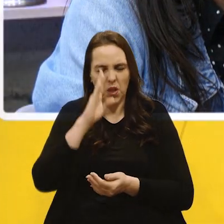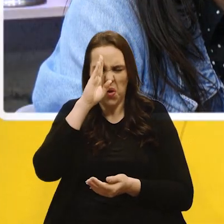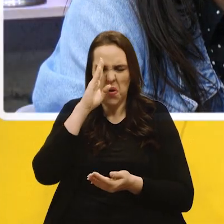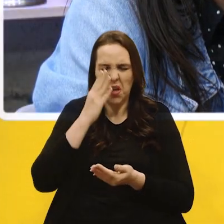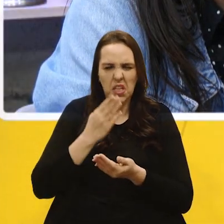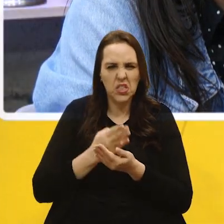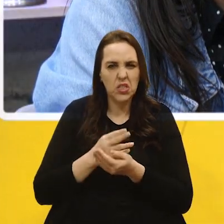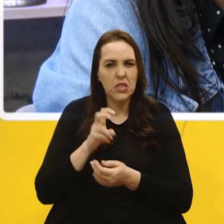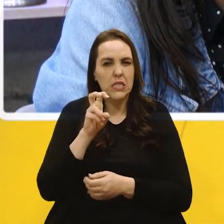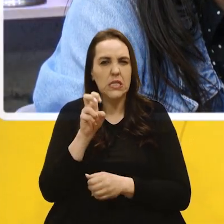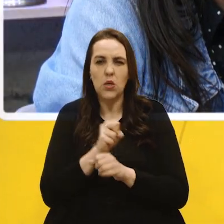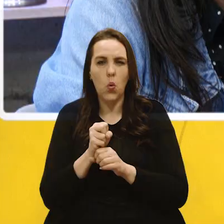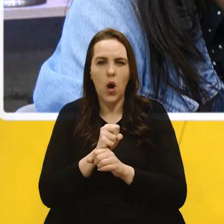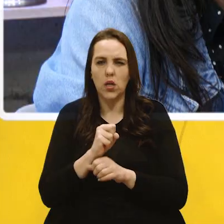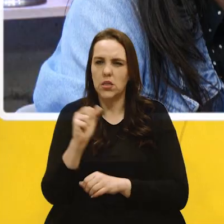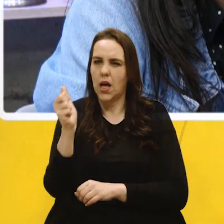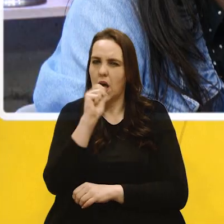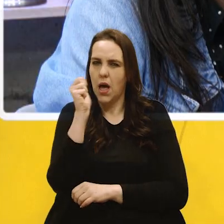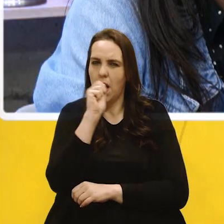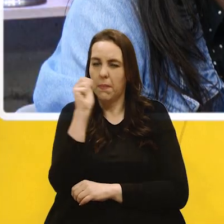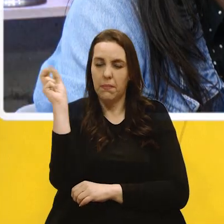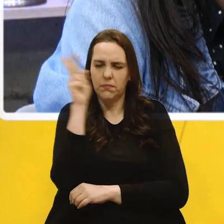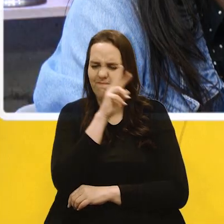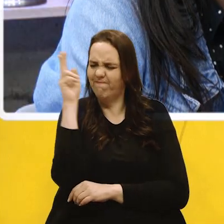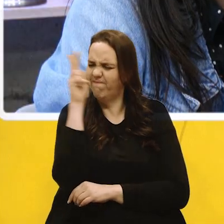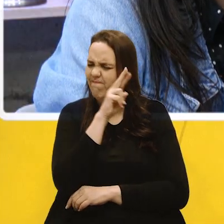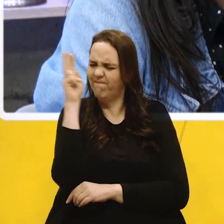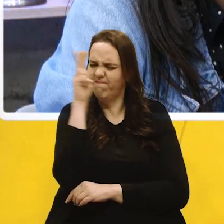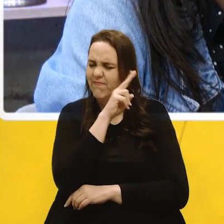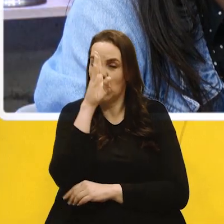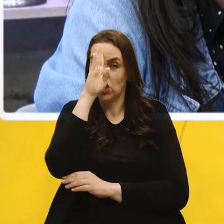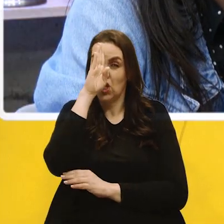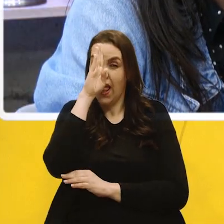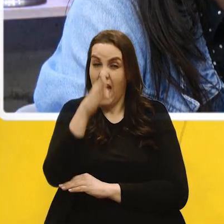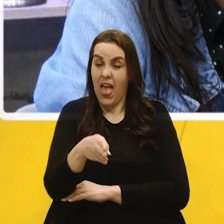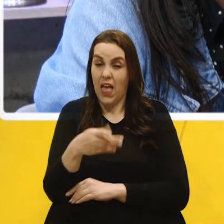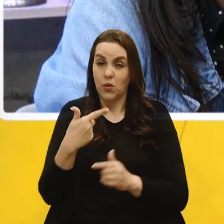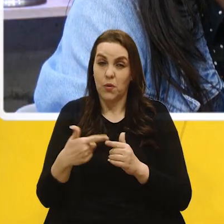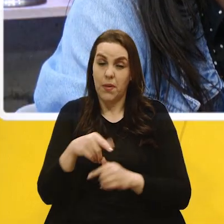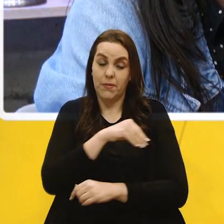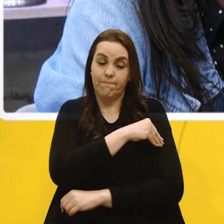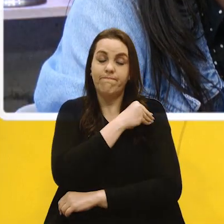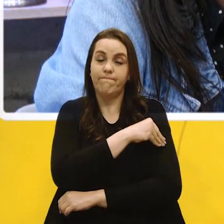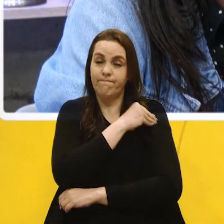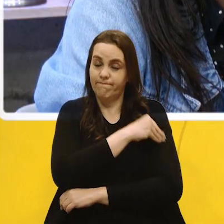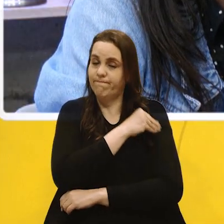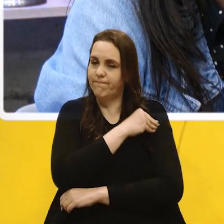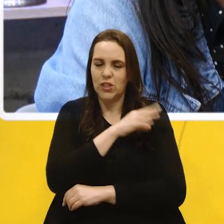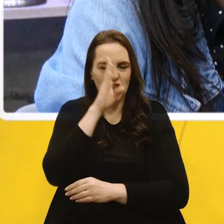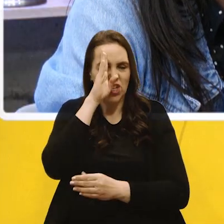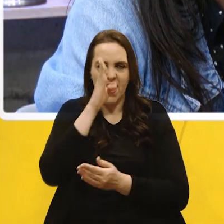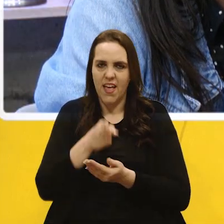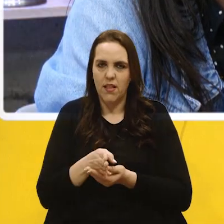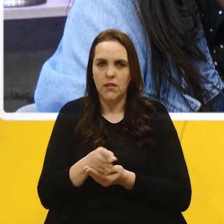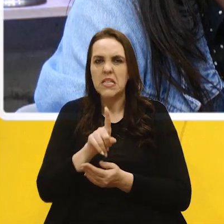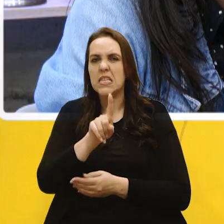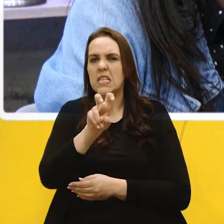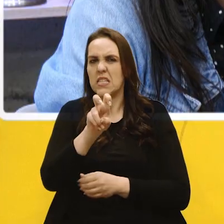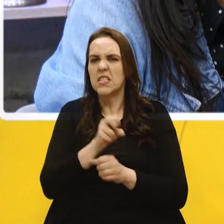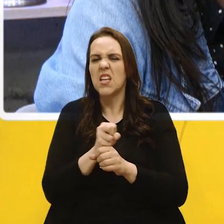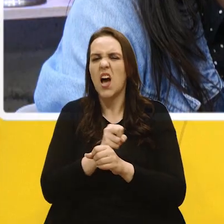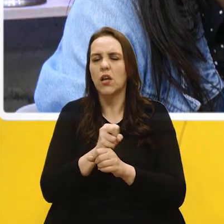uns 5 anos bêbado direto, com problema de alcoolismo, e uns 15 anos na